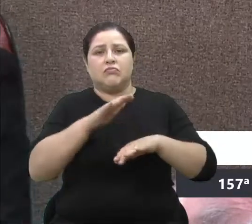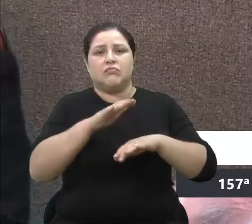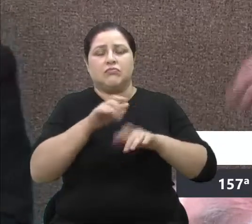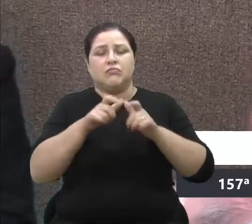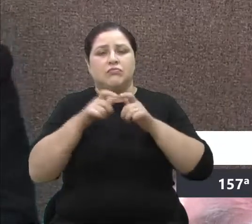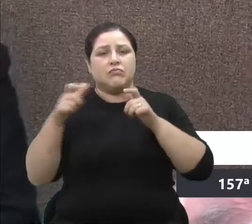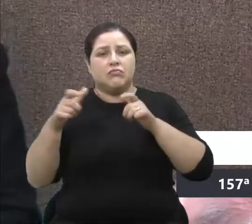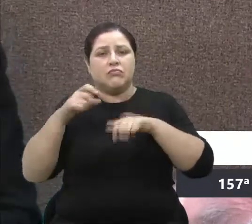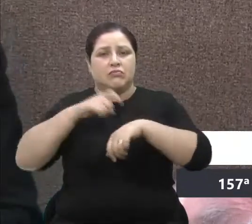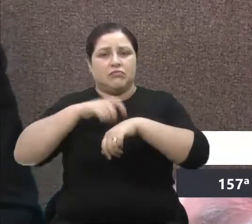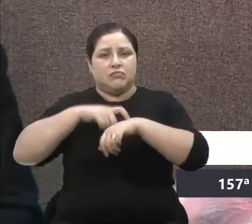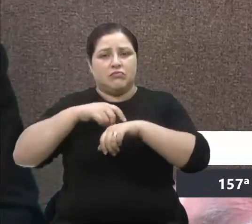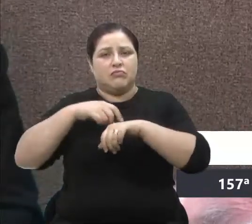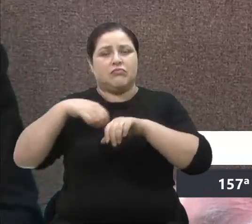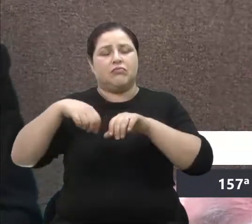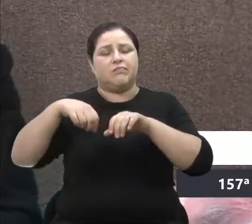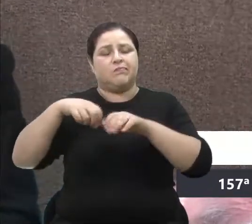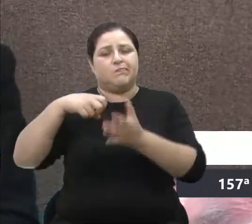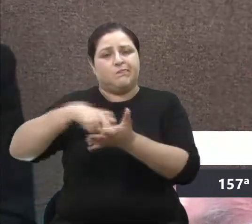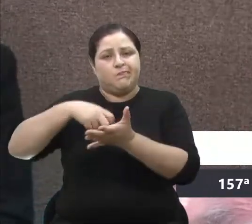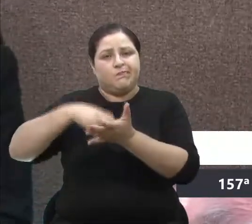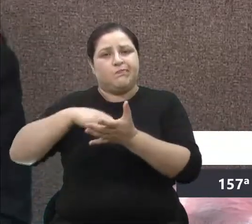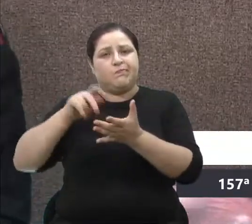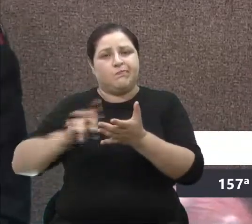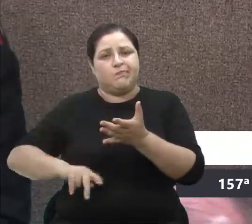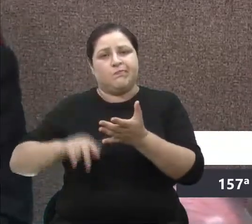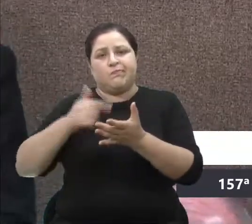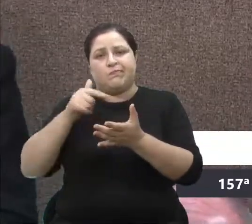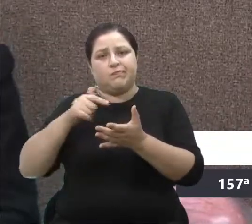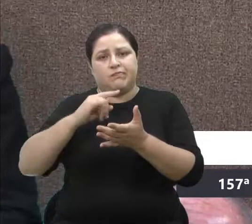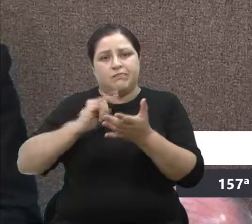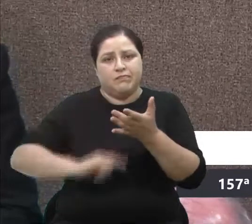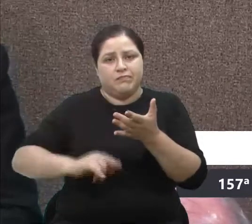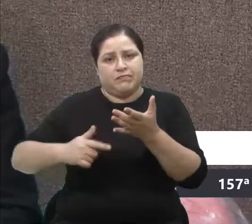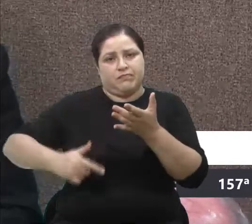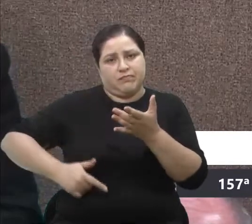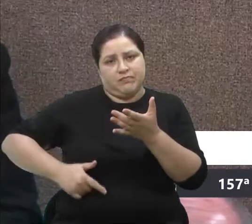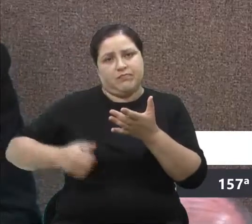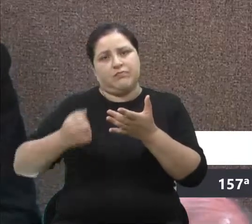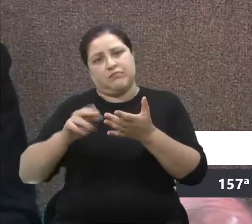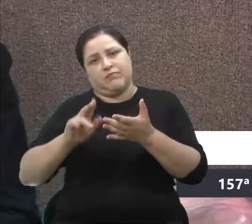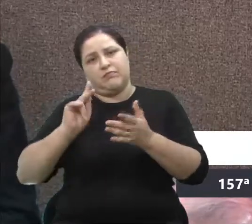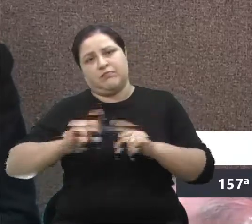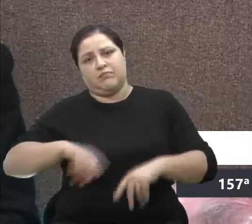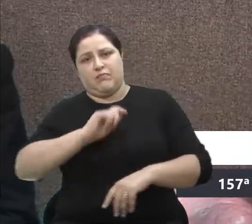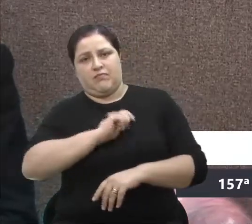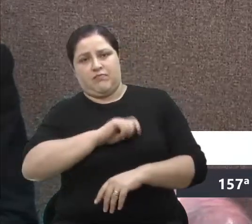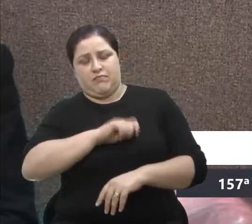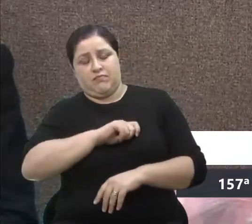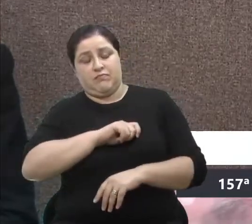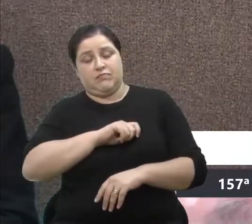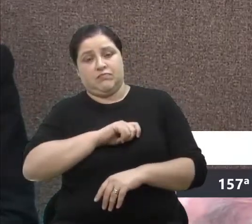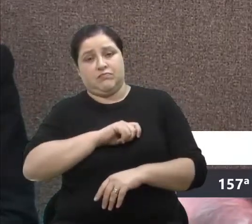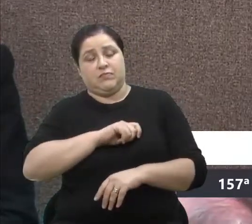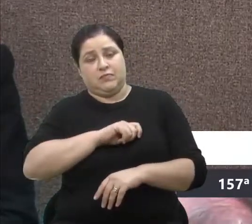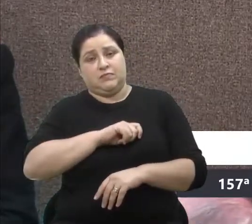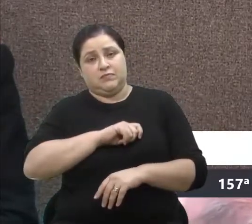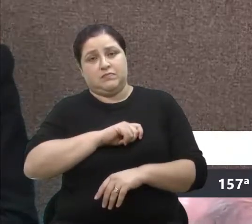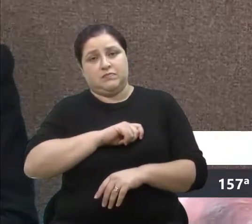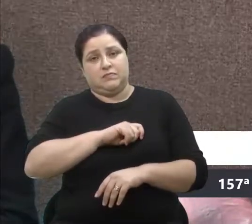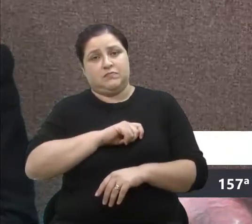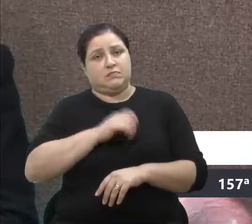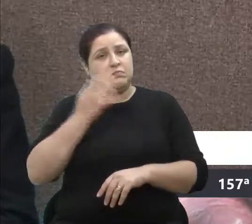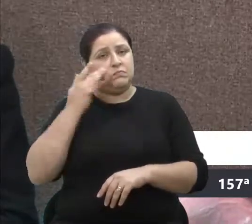para aquele que está irregular, para as pessoas de mal. Então, eu não vejo motivo para alguém ser contra um projeto desse tipo, que, na